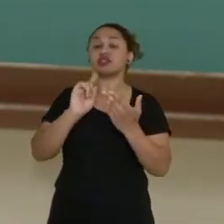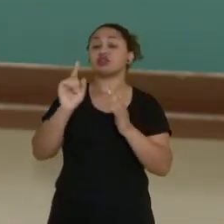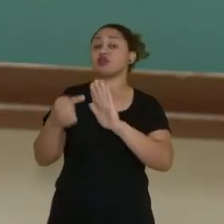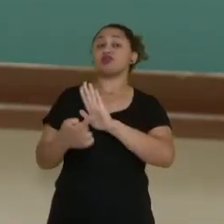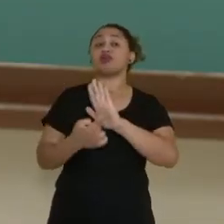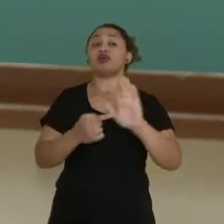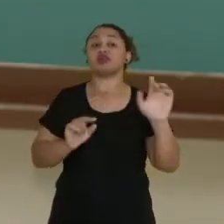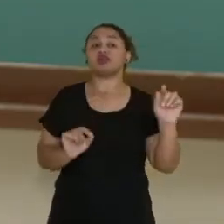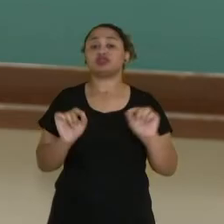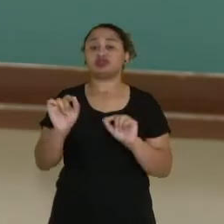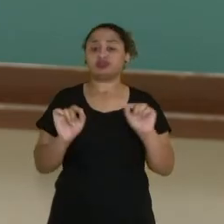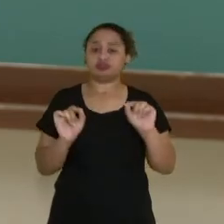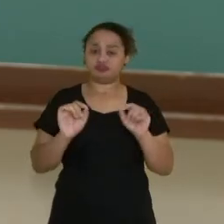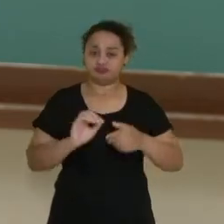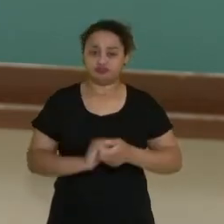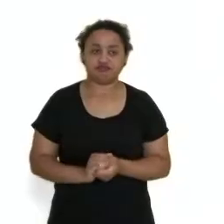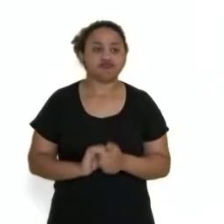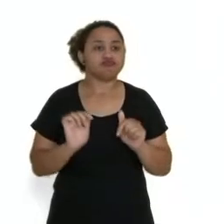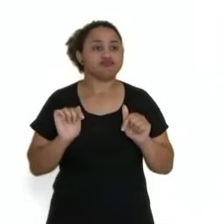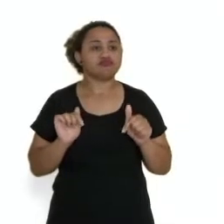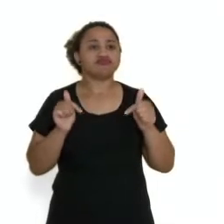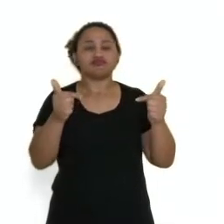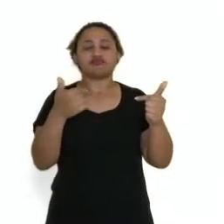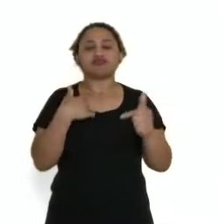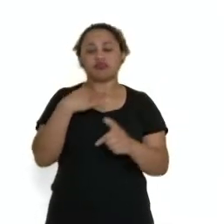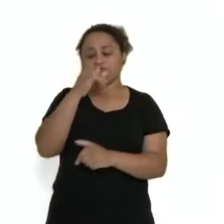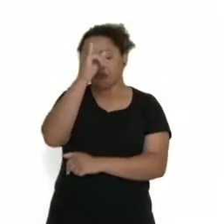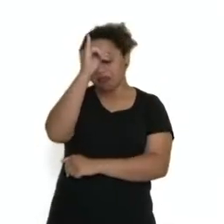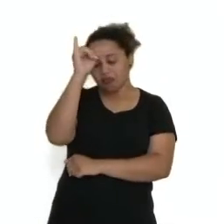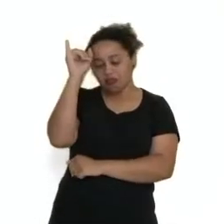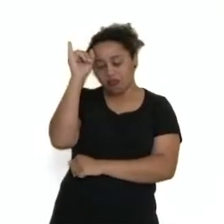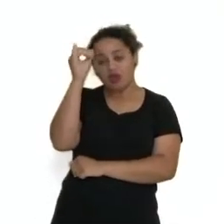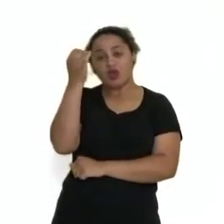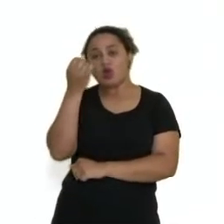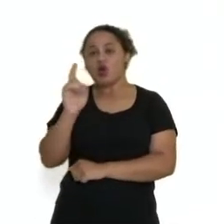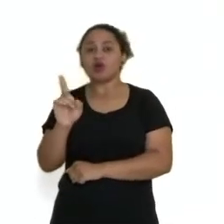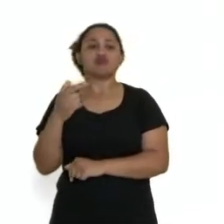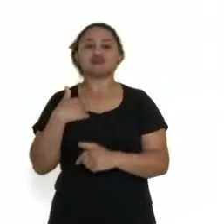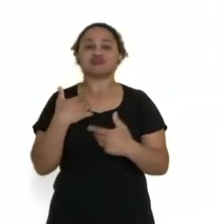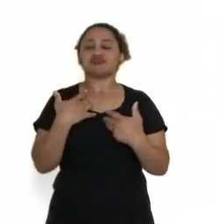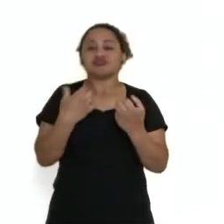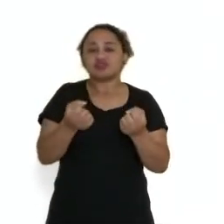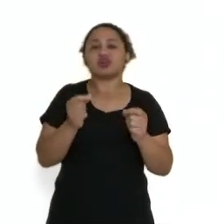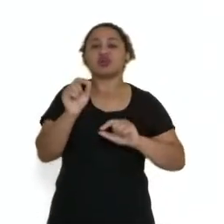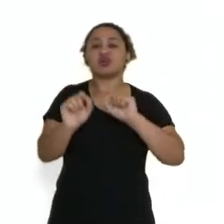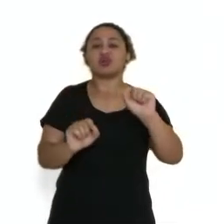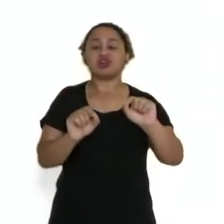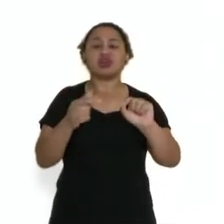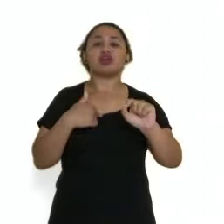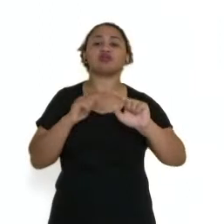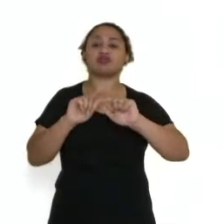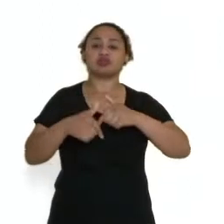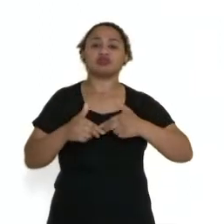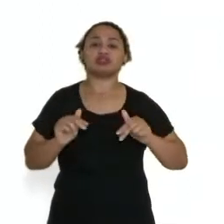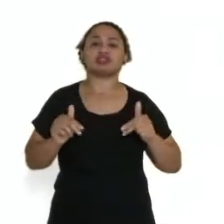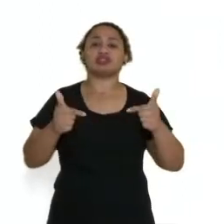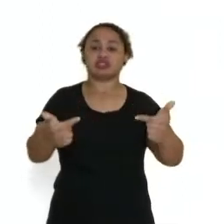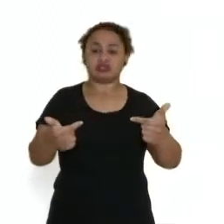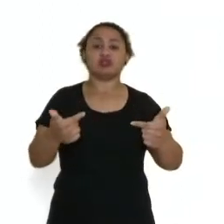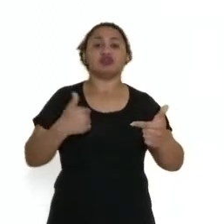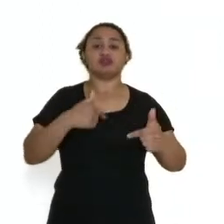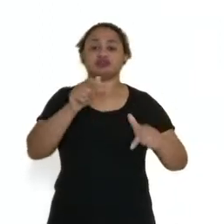realmente não revelam? A atitude ingênua ou desastrada do homem por meio das ações das